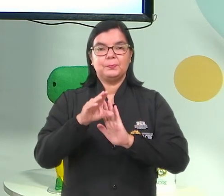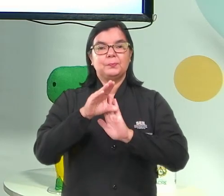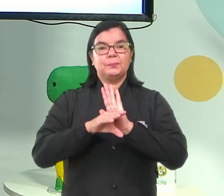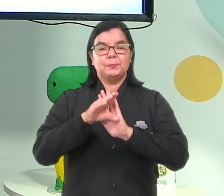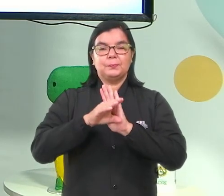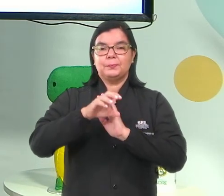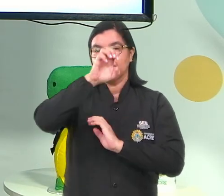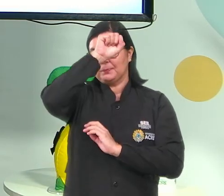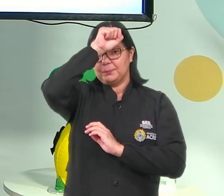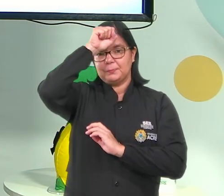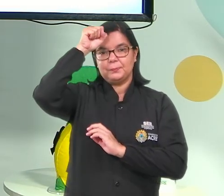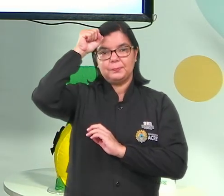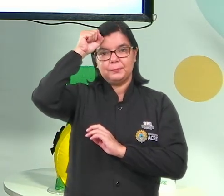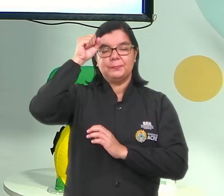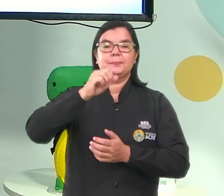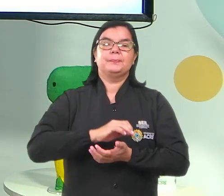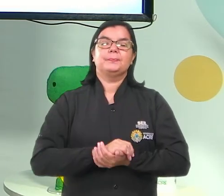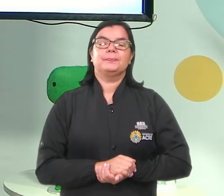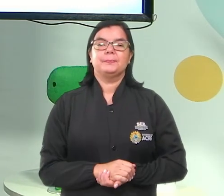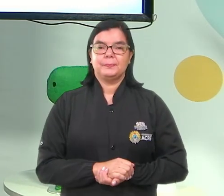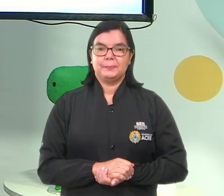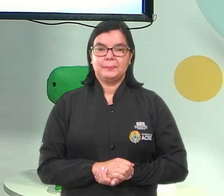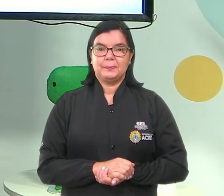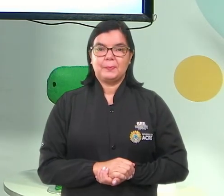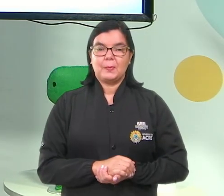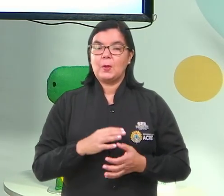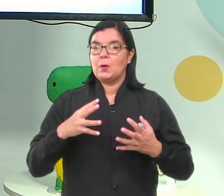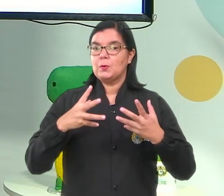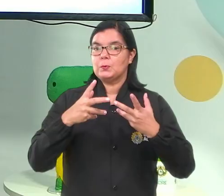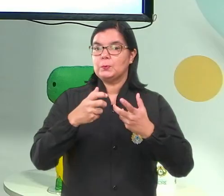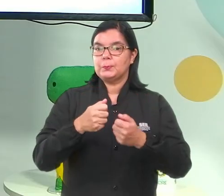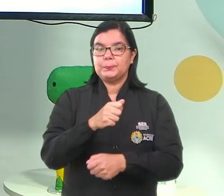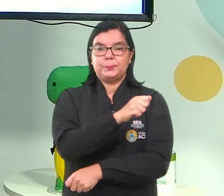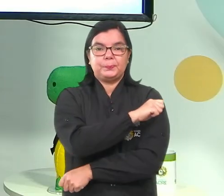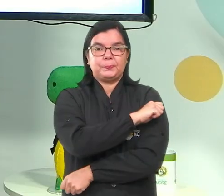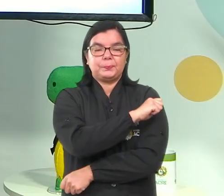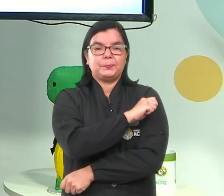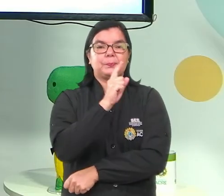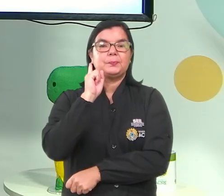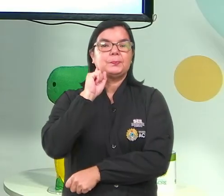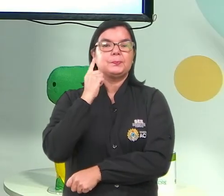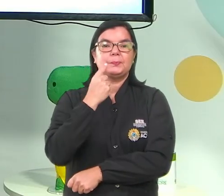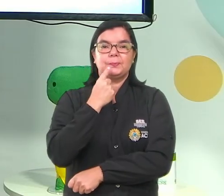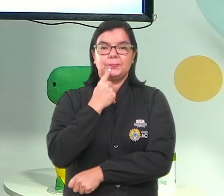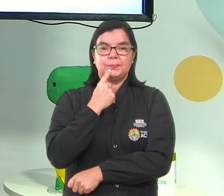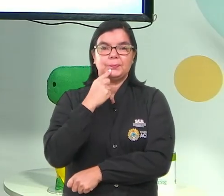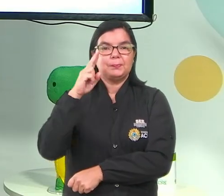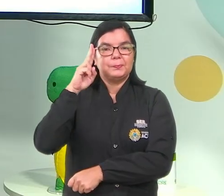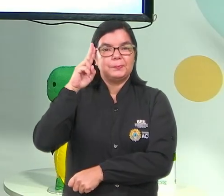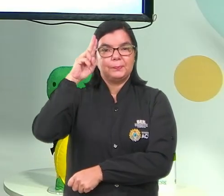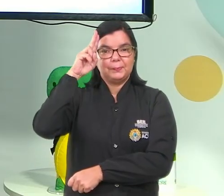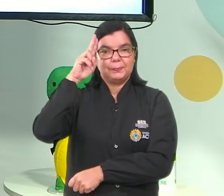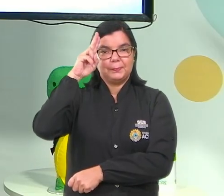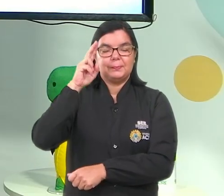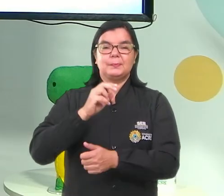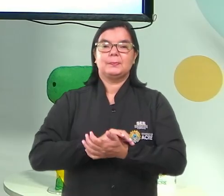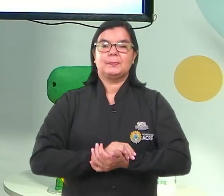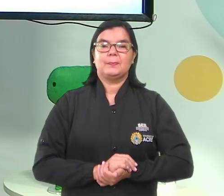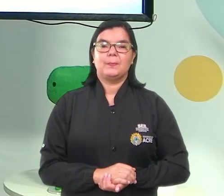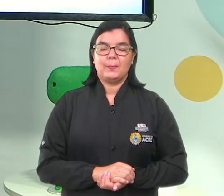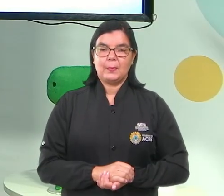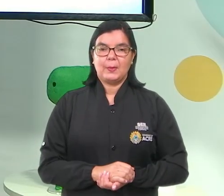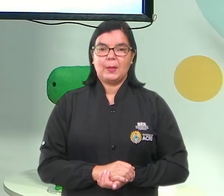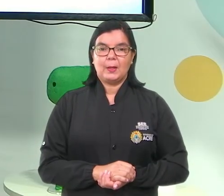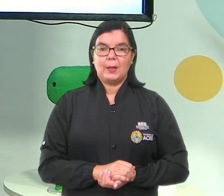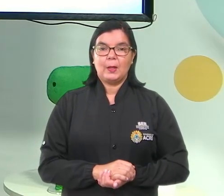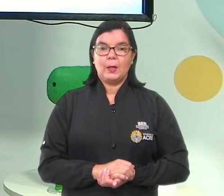componente curricular Sociologia. E para todos os alunos surdos, este é o meu sinal. E